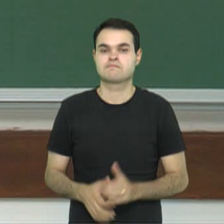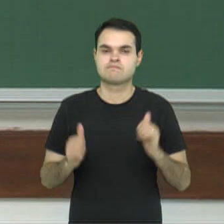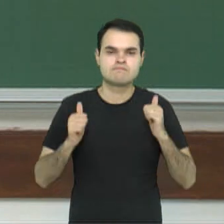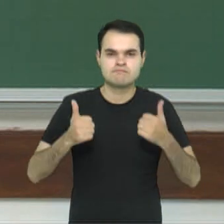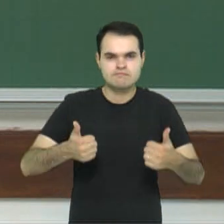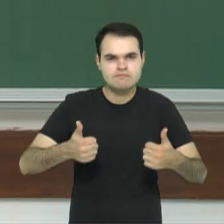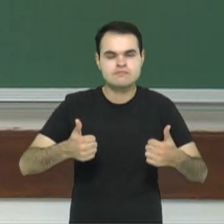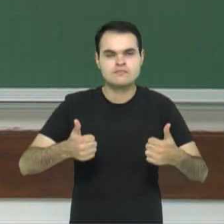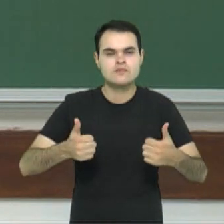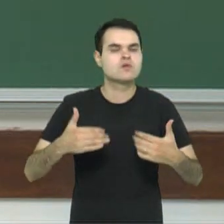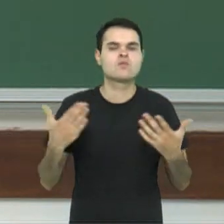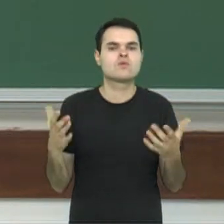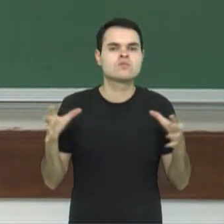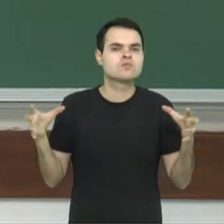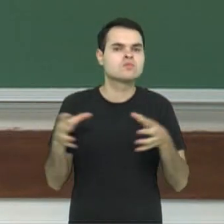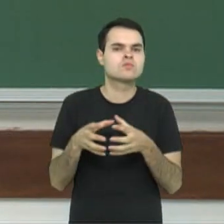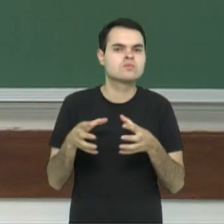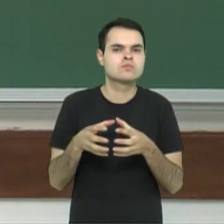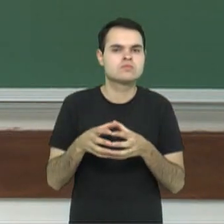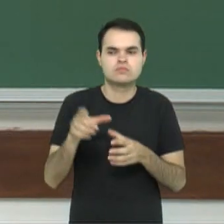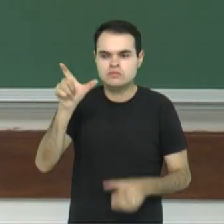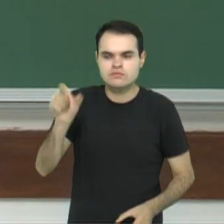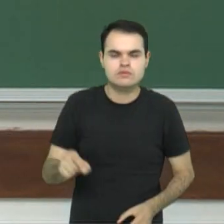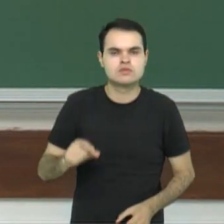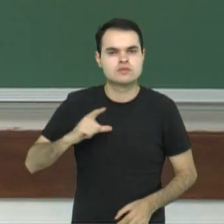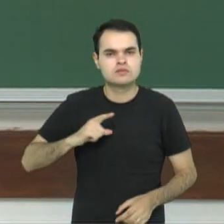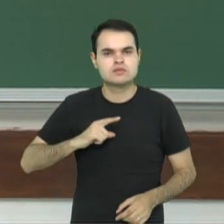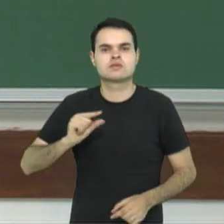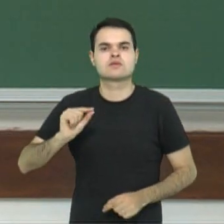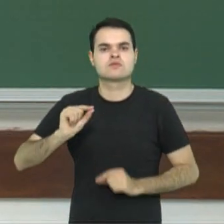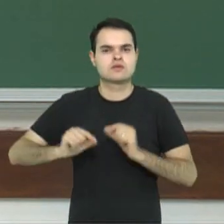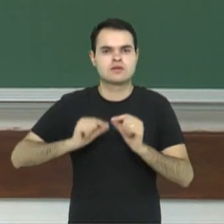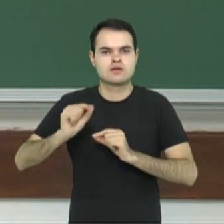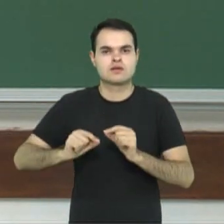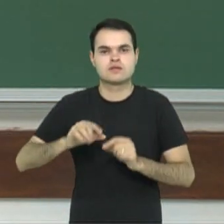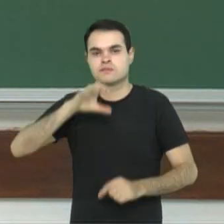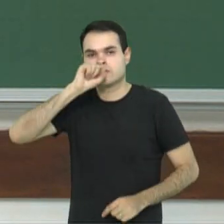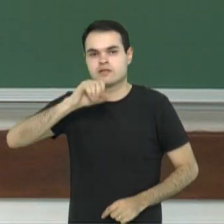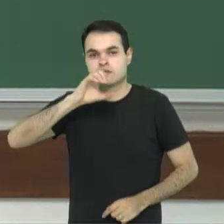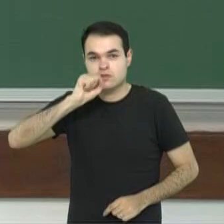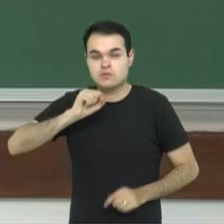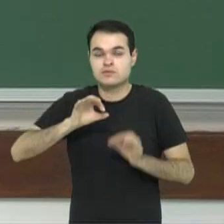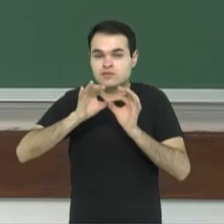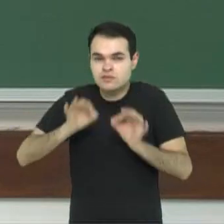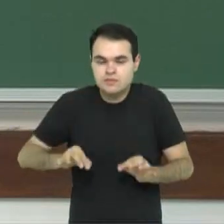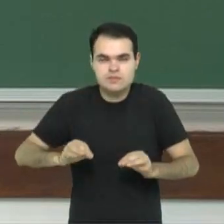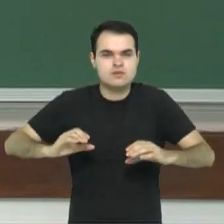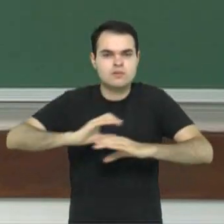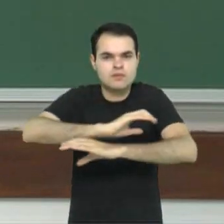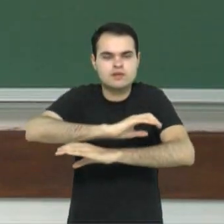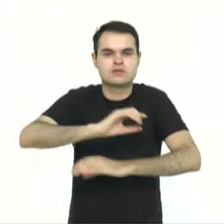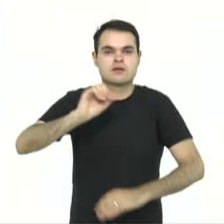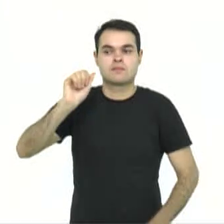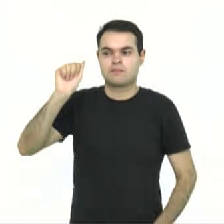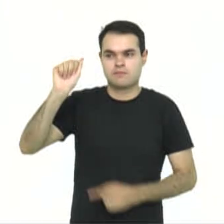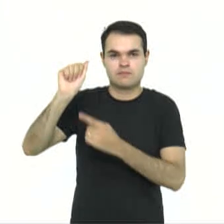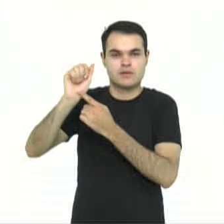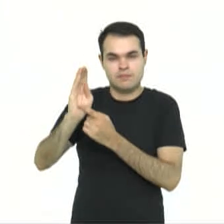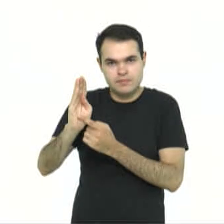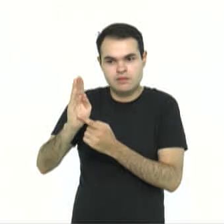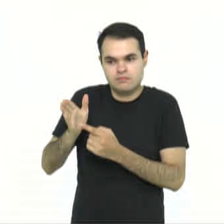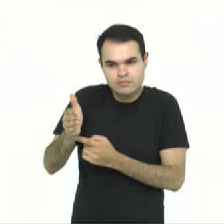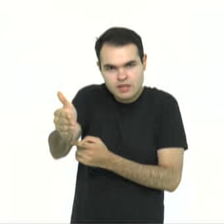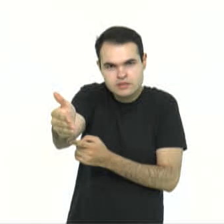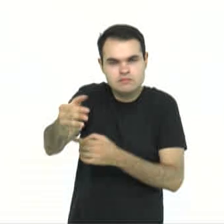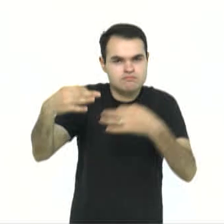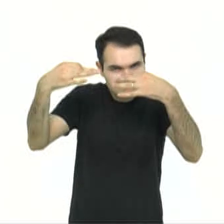Beleza, pessoal? Qual é o grupo de vertebrados que apresenta circulação simples e completa? Quem assinalou lá pra gente? Peixes,